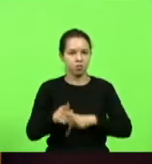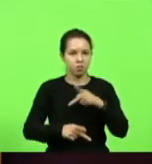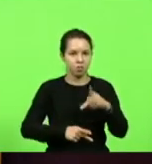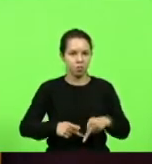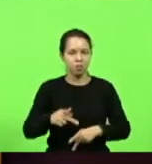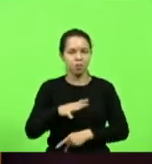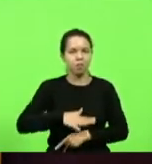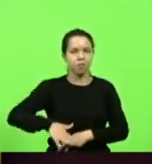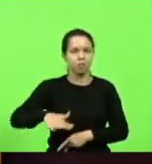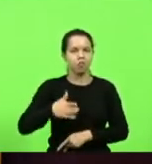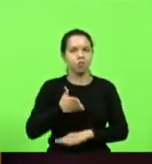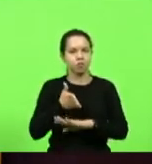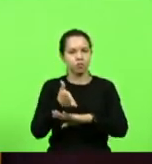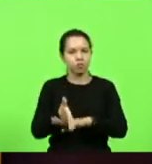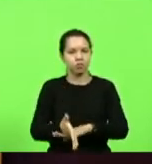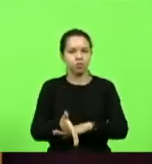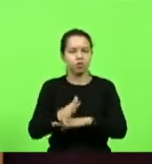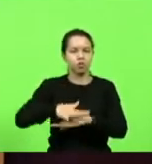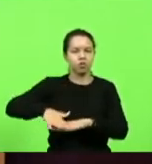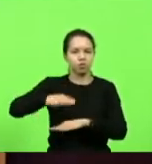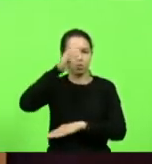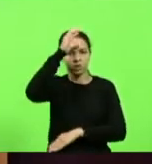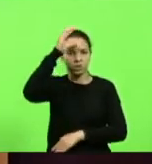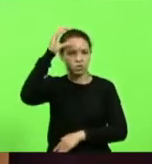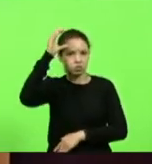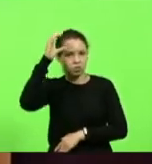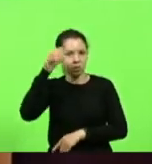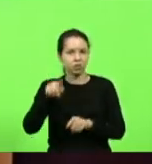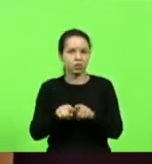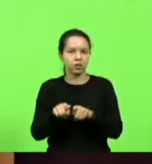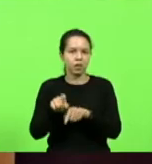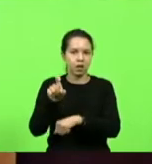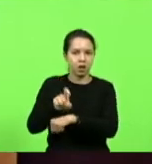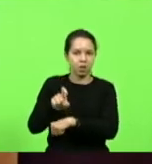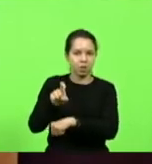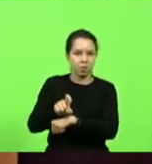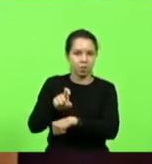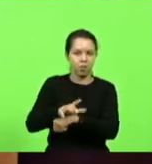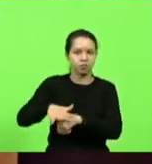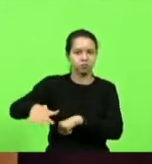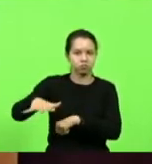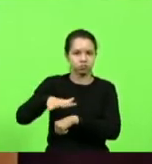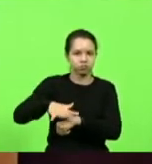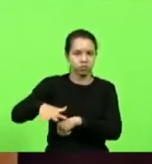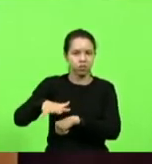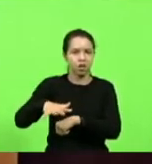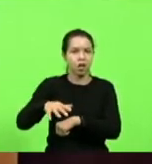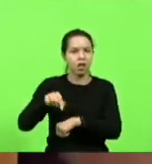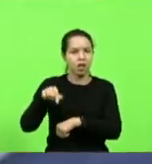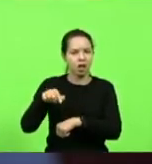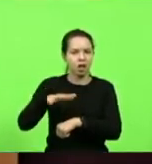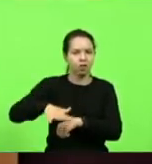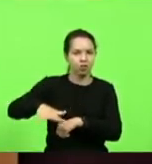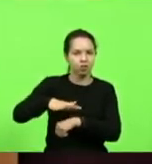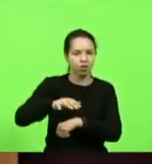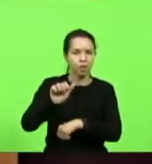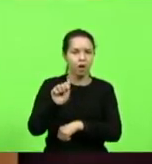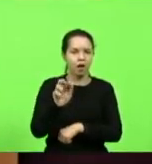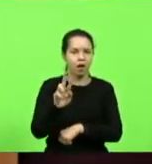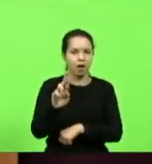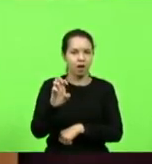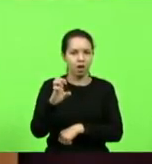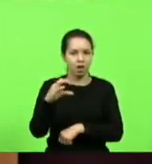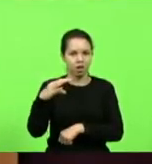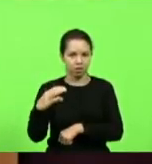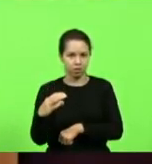de Criciúma e na região de Araranguá. A região da ANREC, entregamos mais